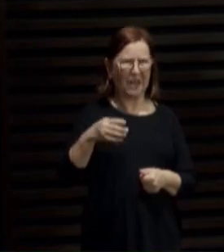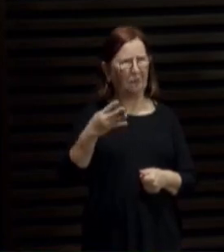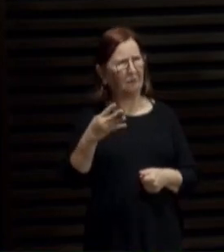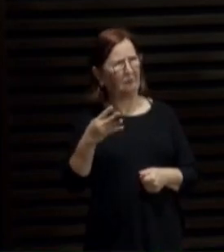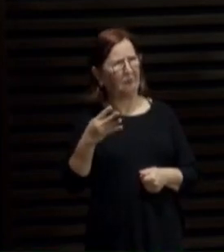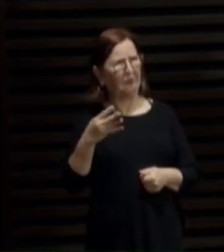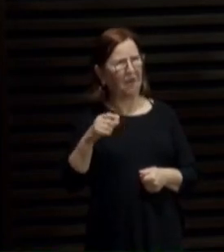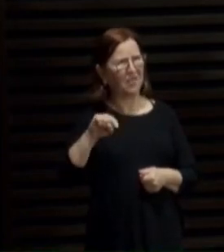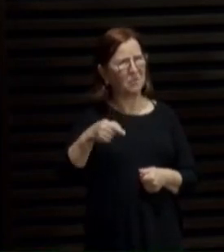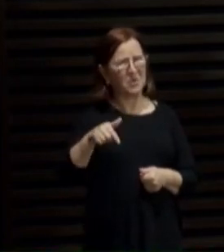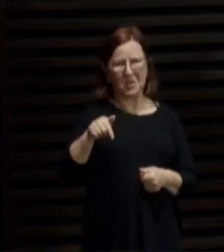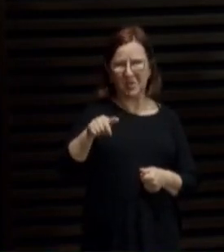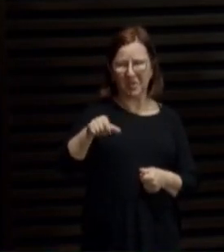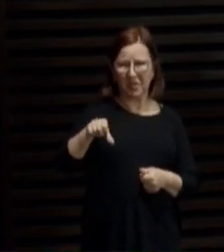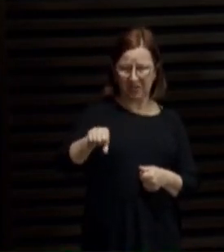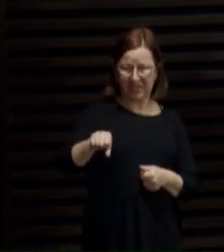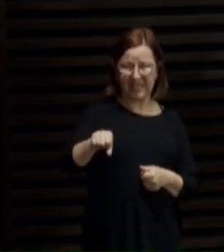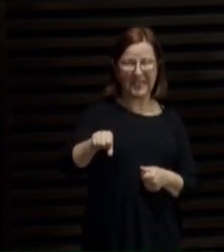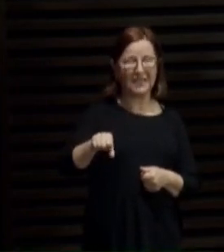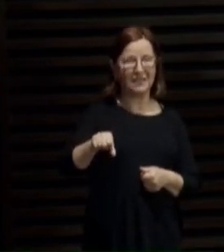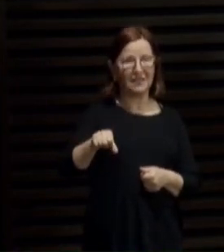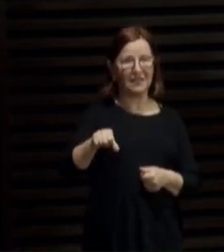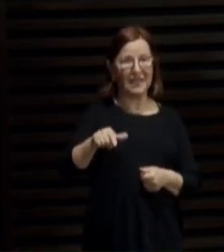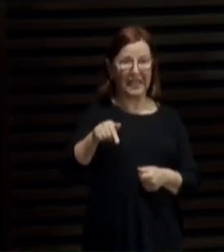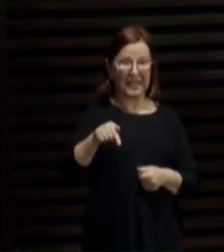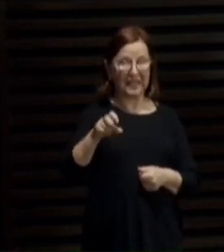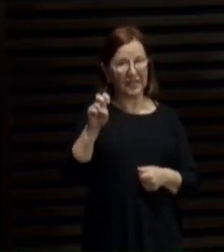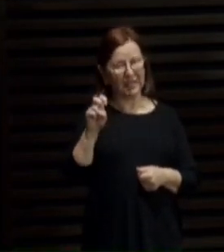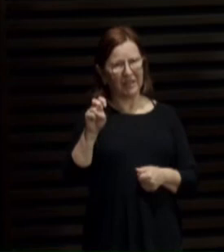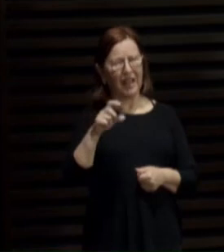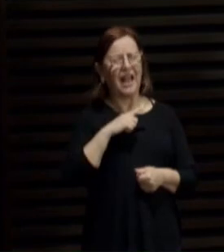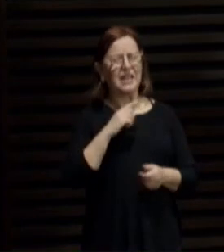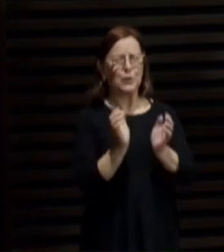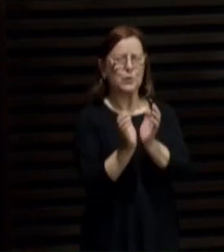75, tem um povo aqui da igreja que assiste